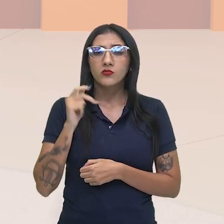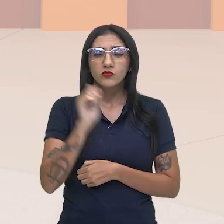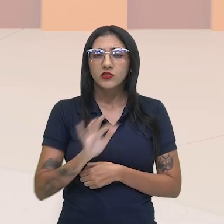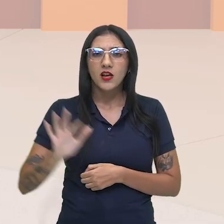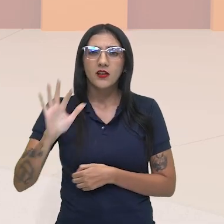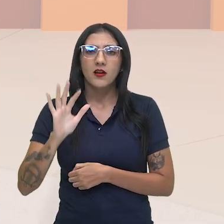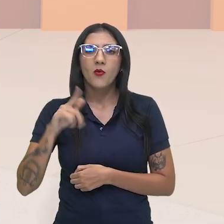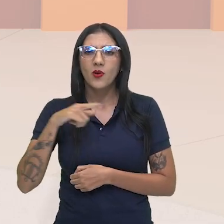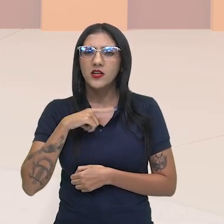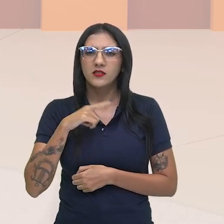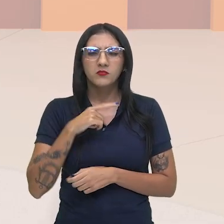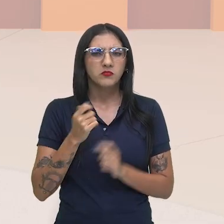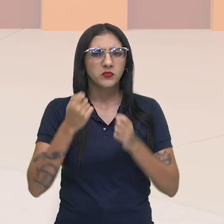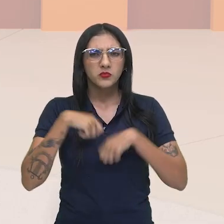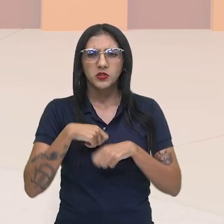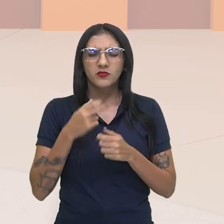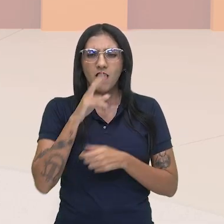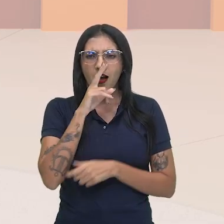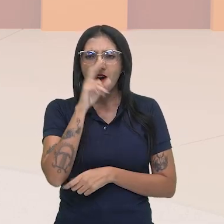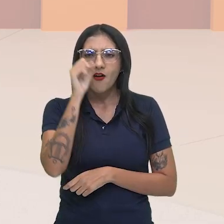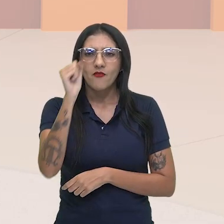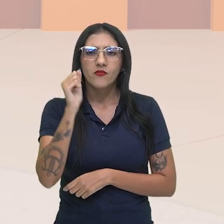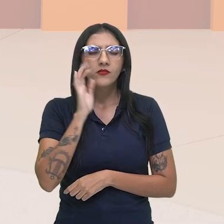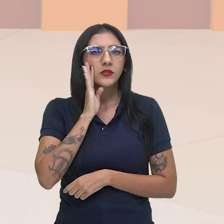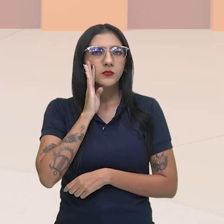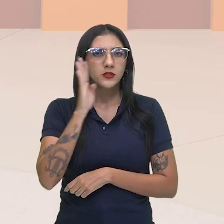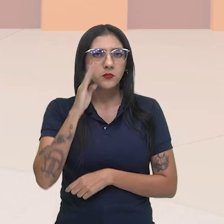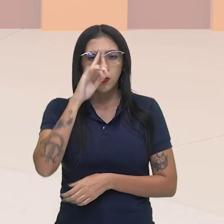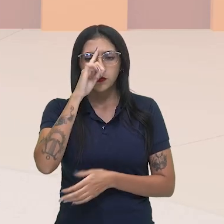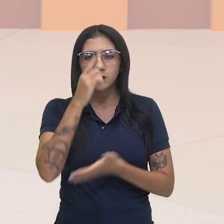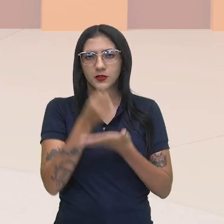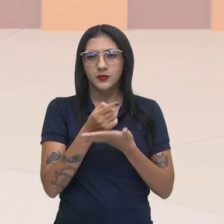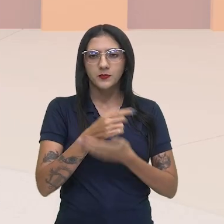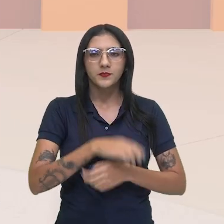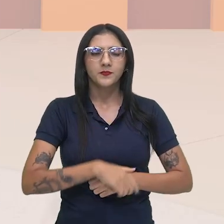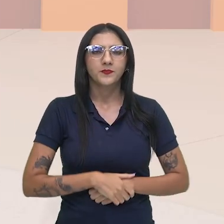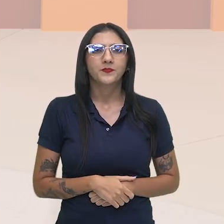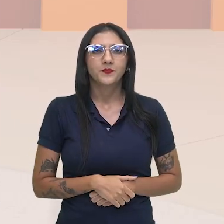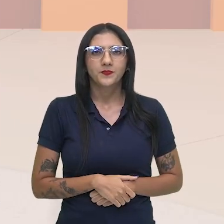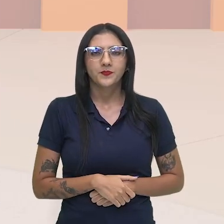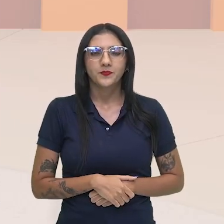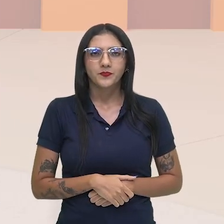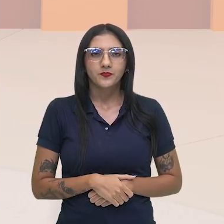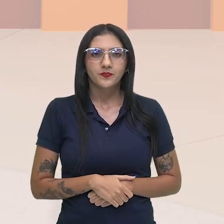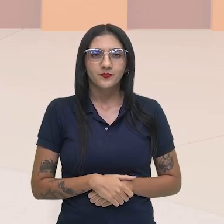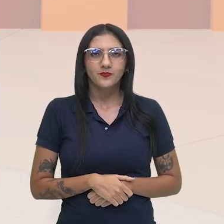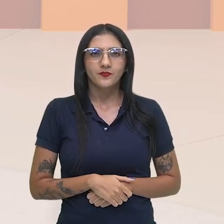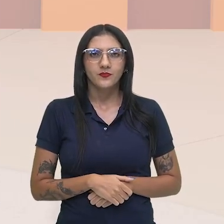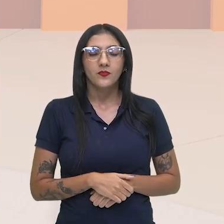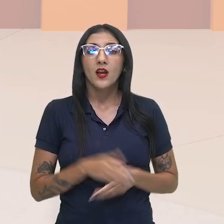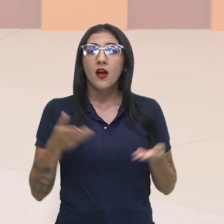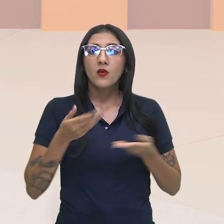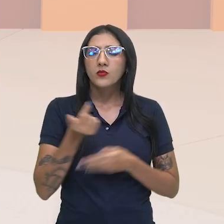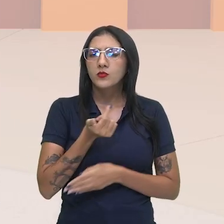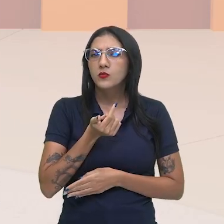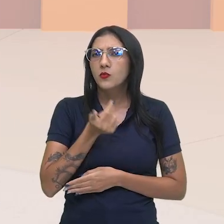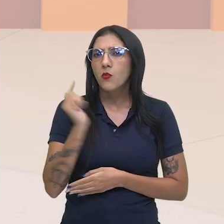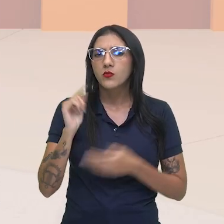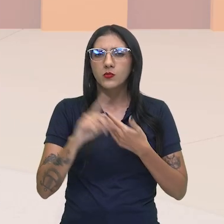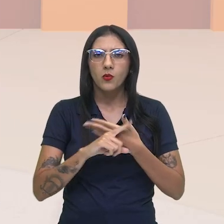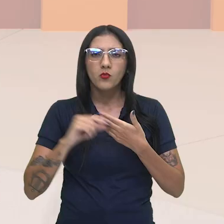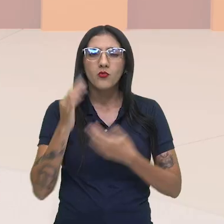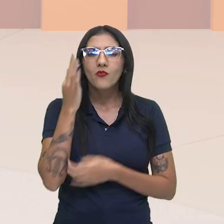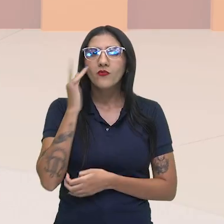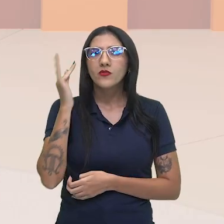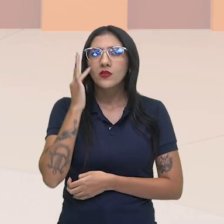como um todo, que é aquele poder que tem a força administrativa a seu favor. Um outro filósofo traz para nós uma outra ideia